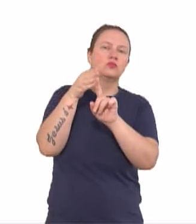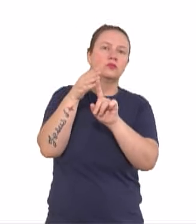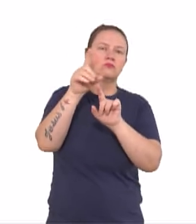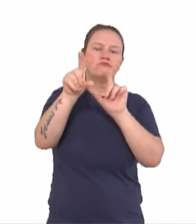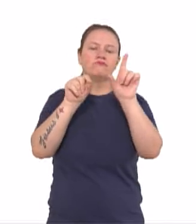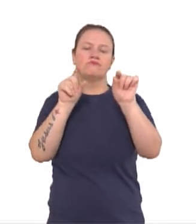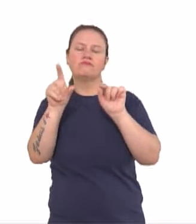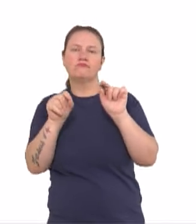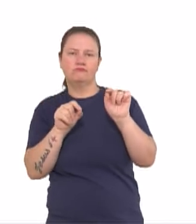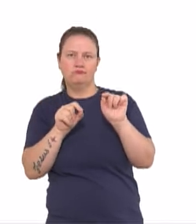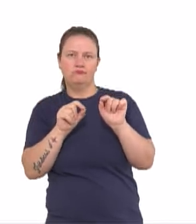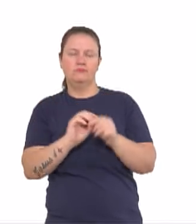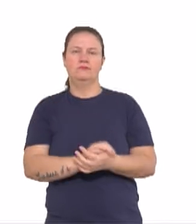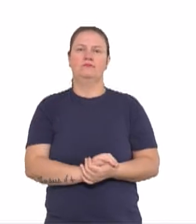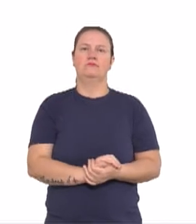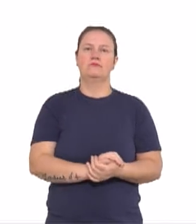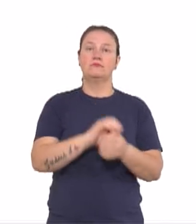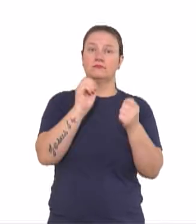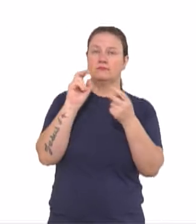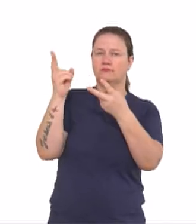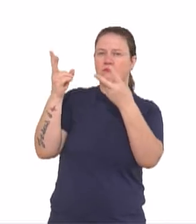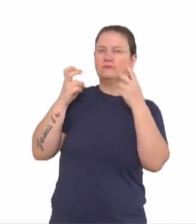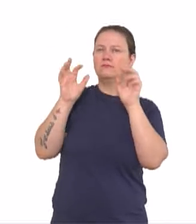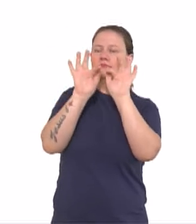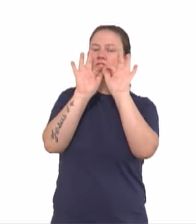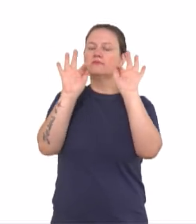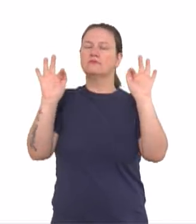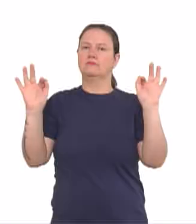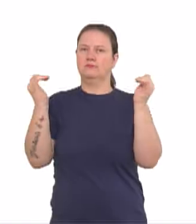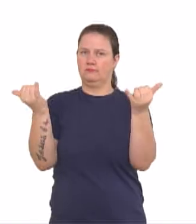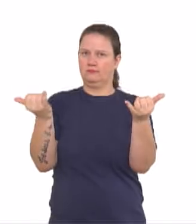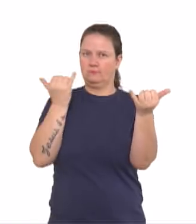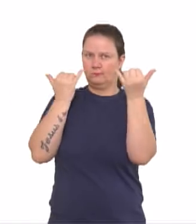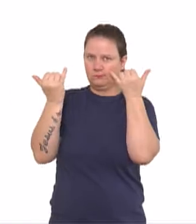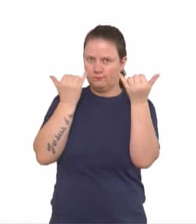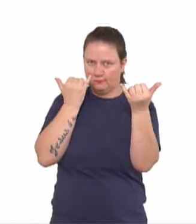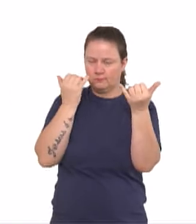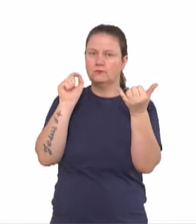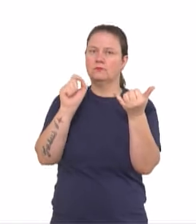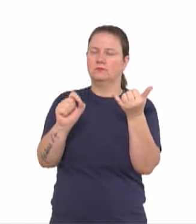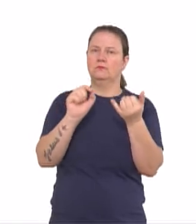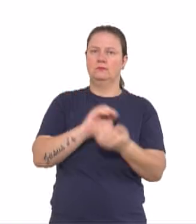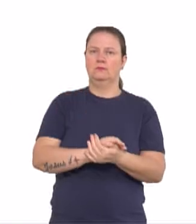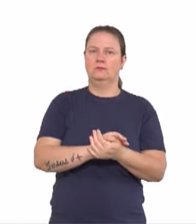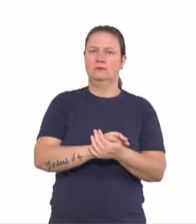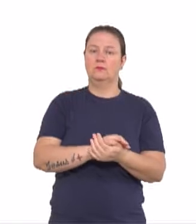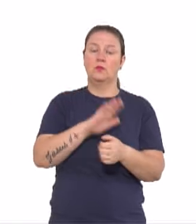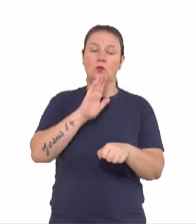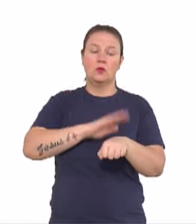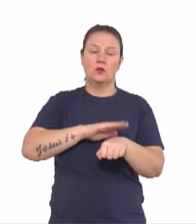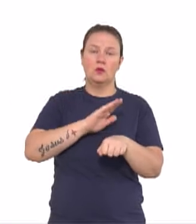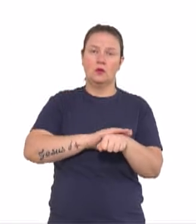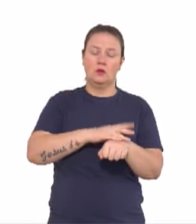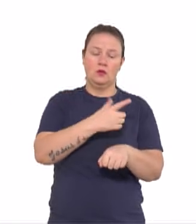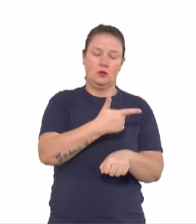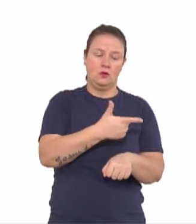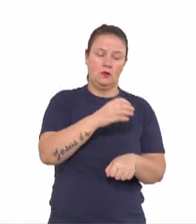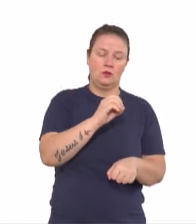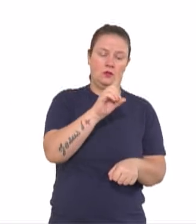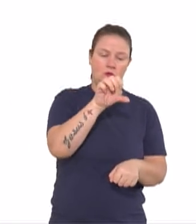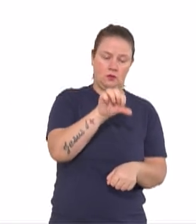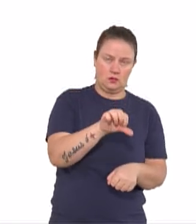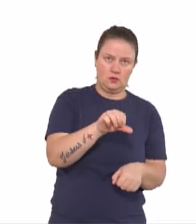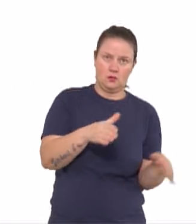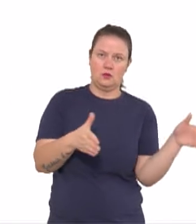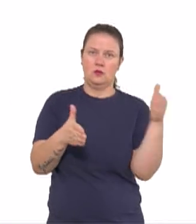escolha. Observe essa frase da notícia. E a temporada 2019-2020,